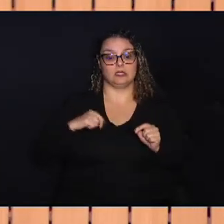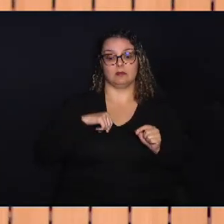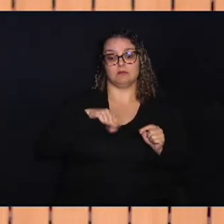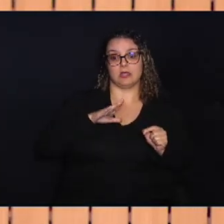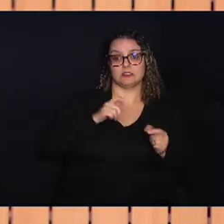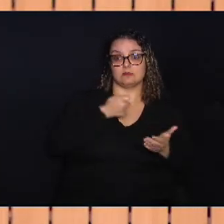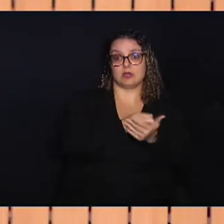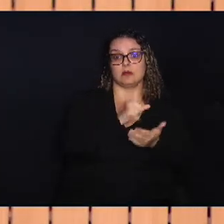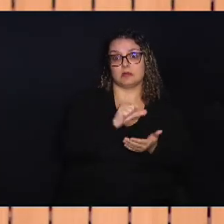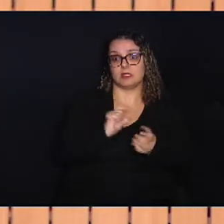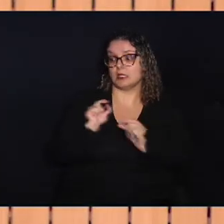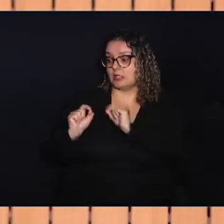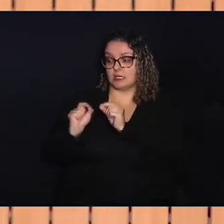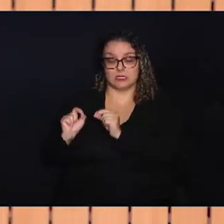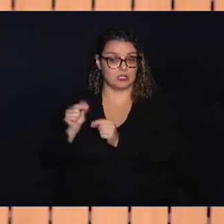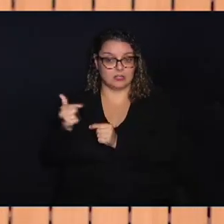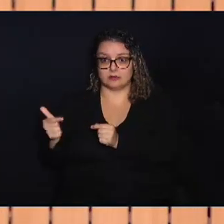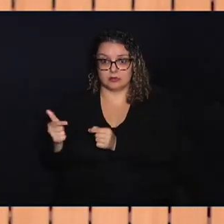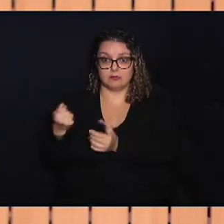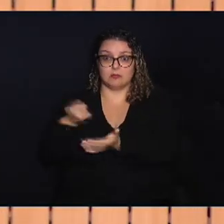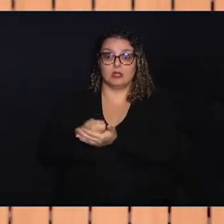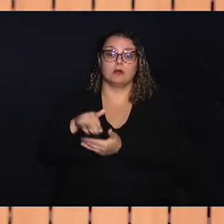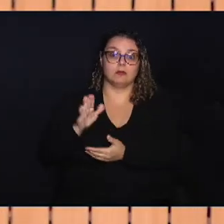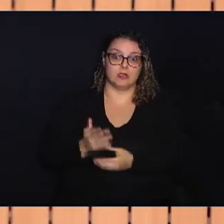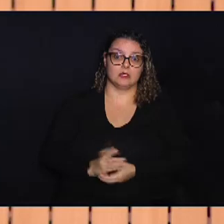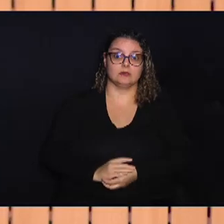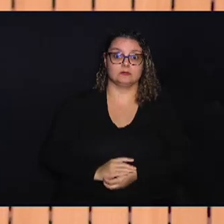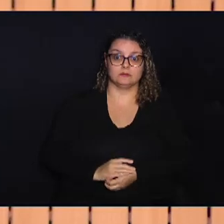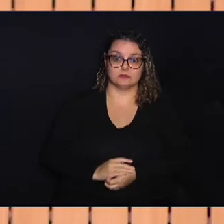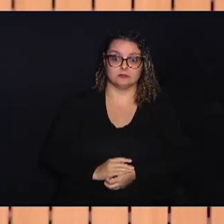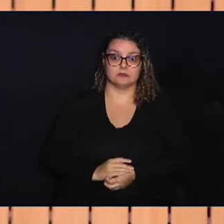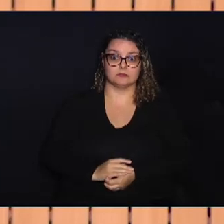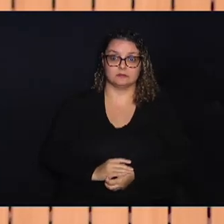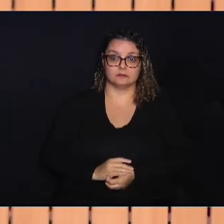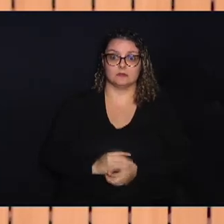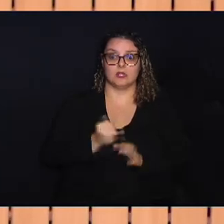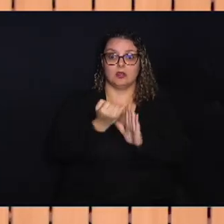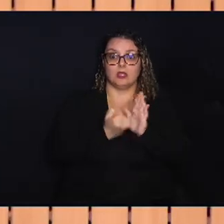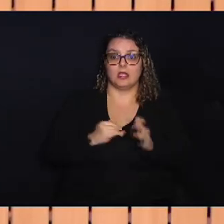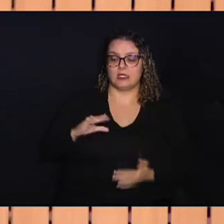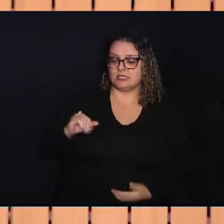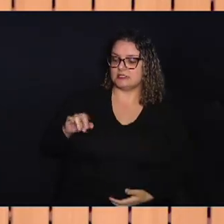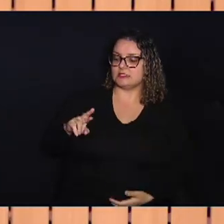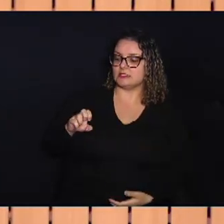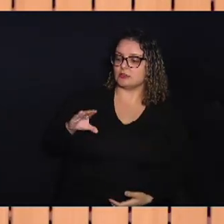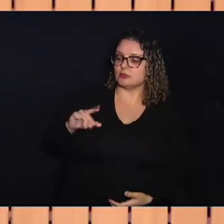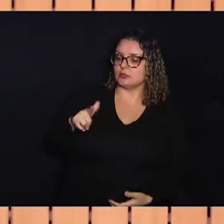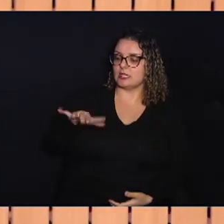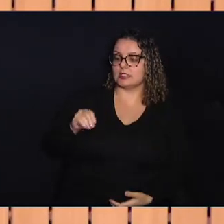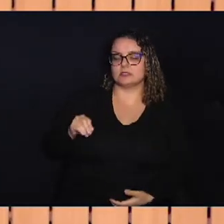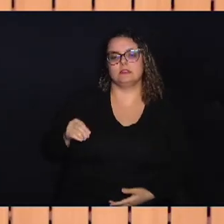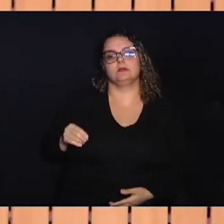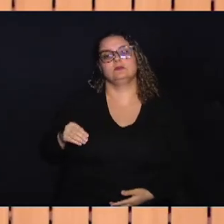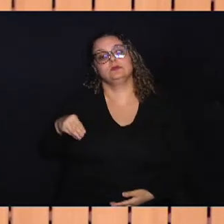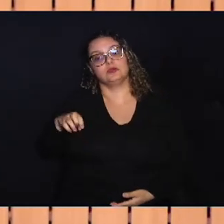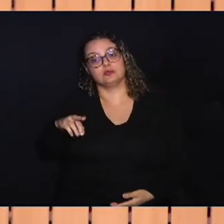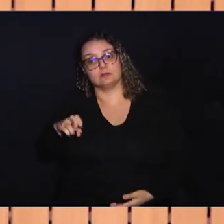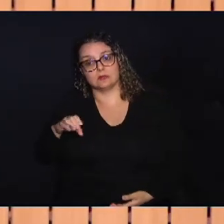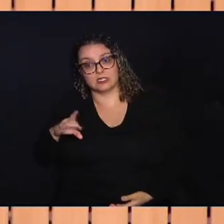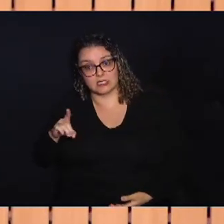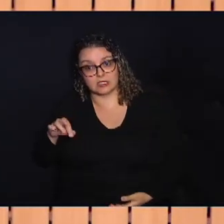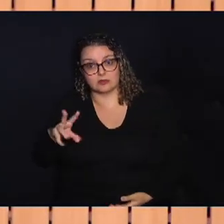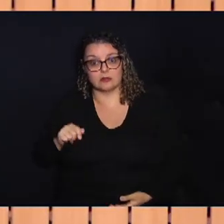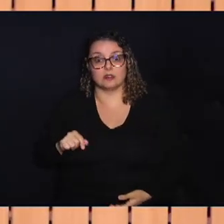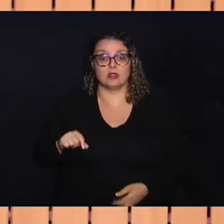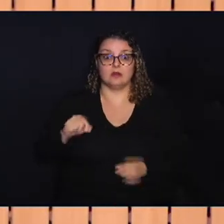não tem, paga mais. O fato do imposto ser sobre a circulação de mercadorias faz com que aquele